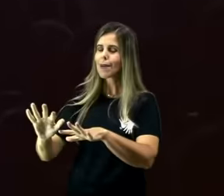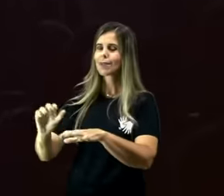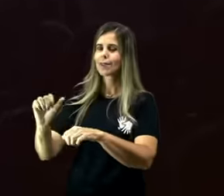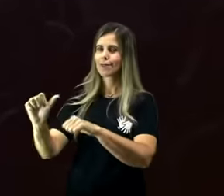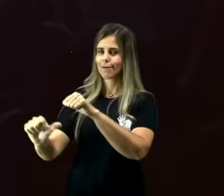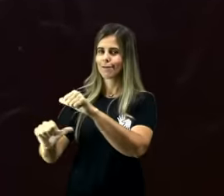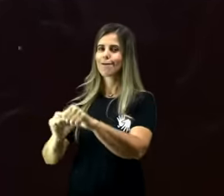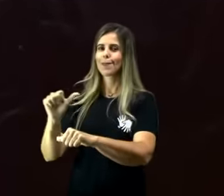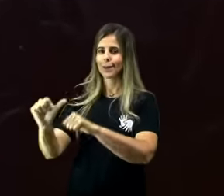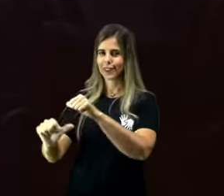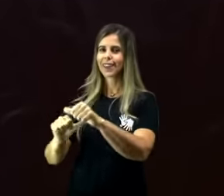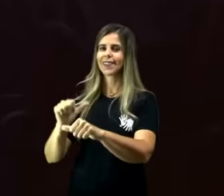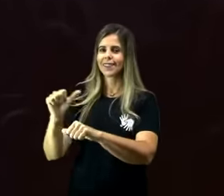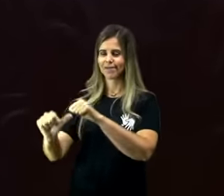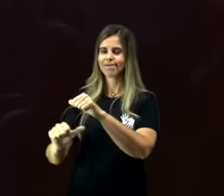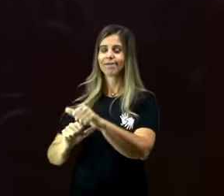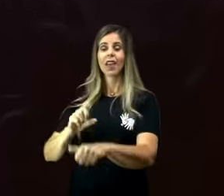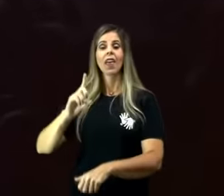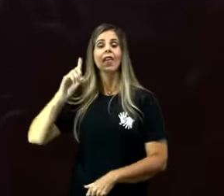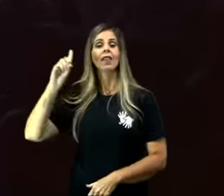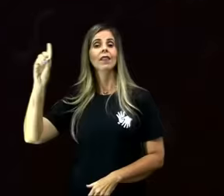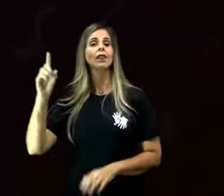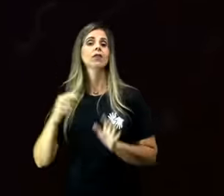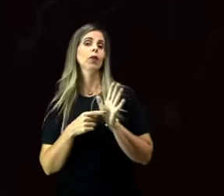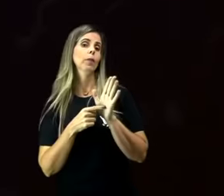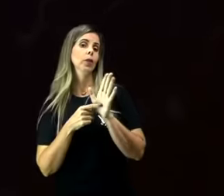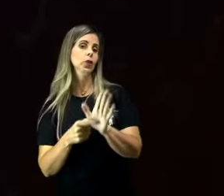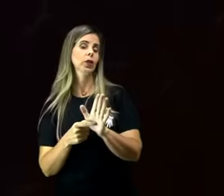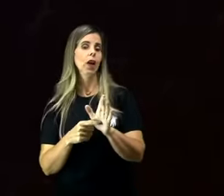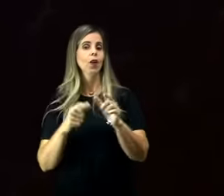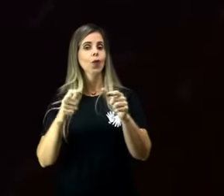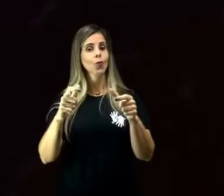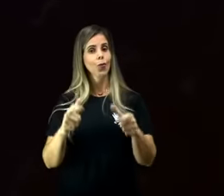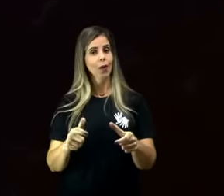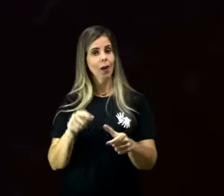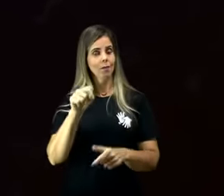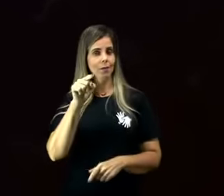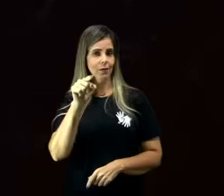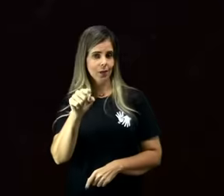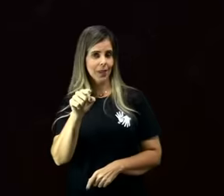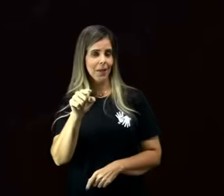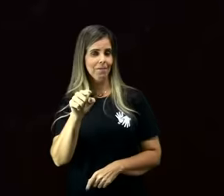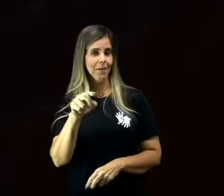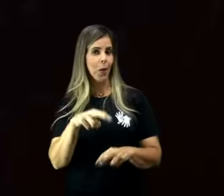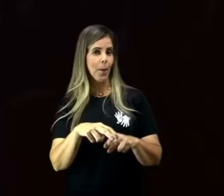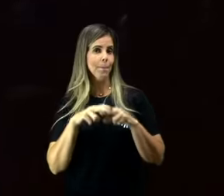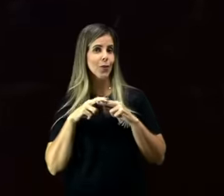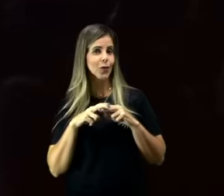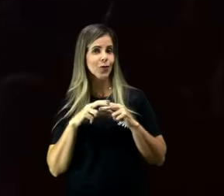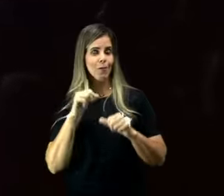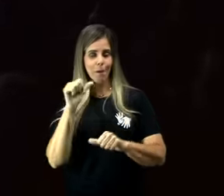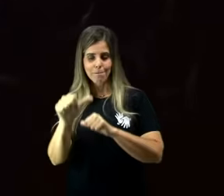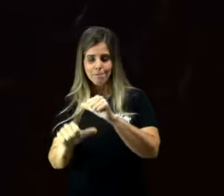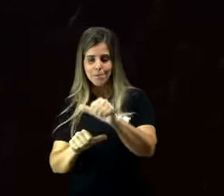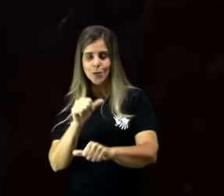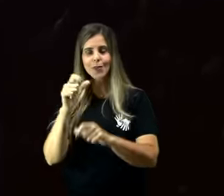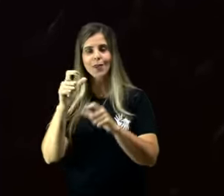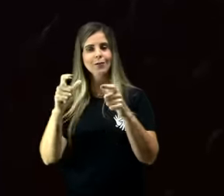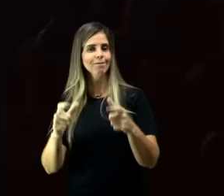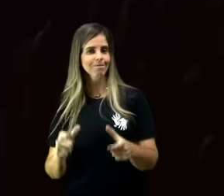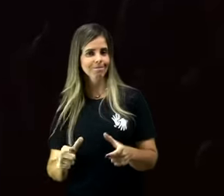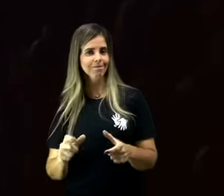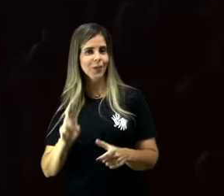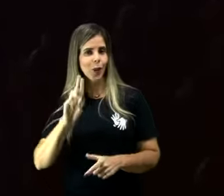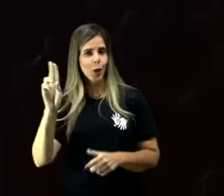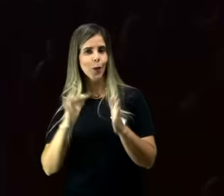colocar em lugares para redimir geografias, para redimir territórios, em nome de Jesus.